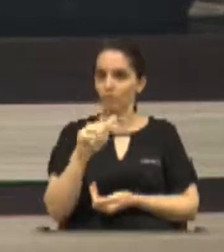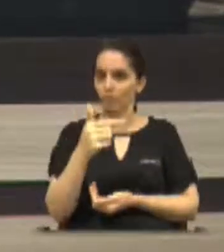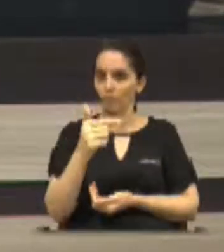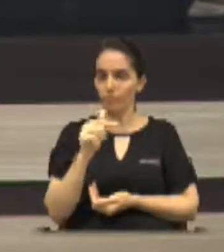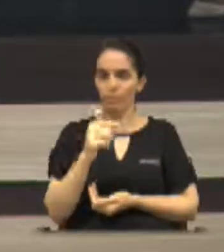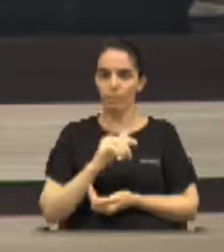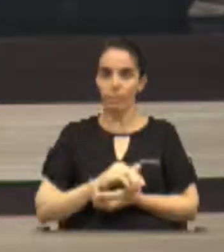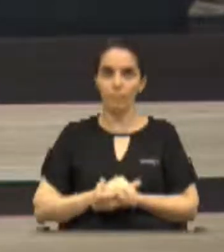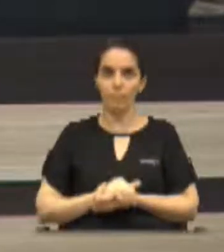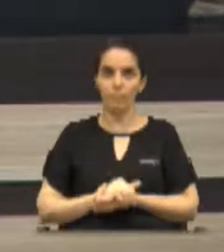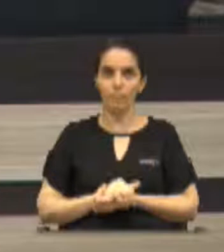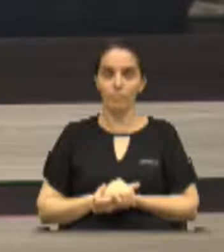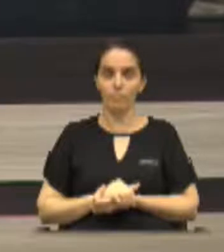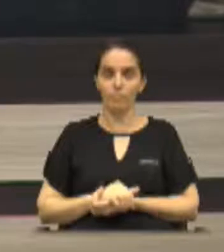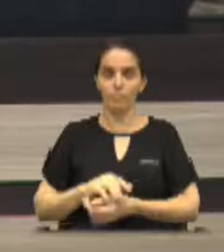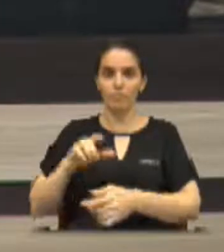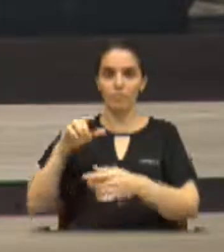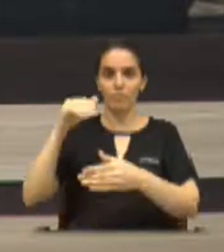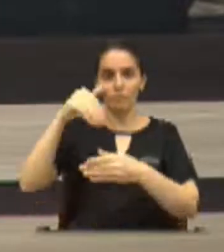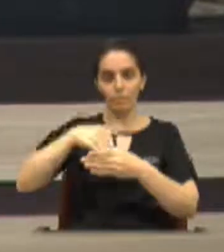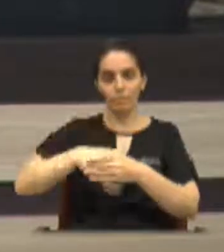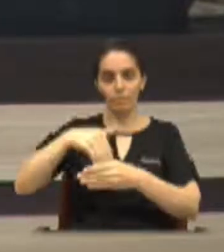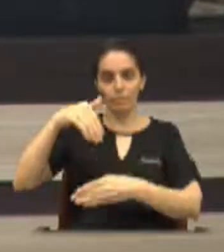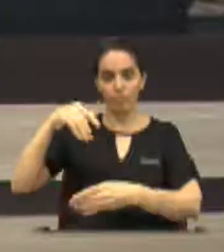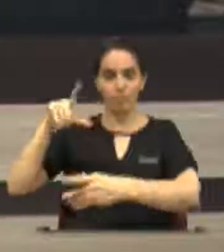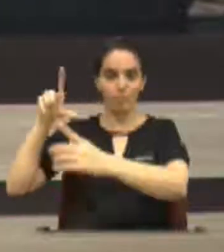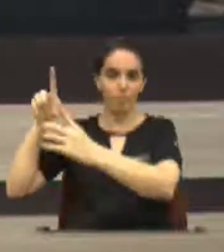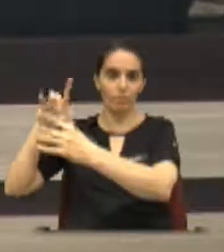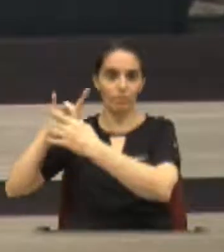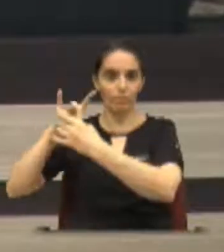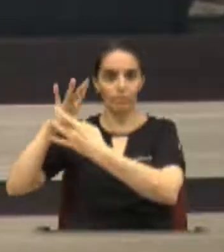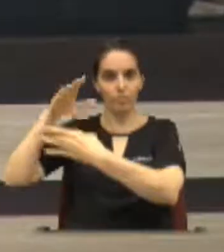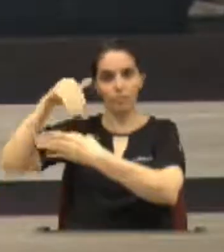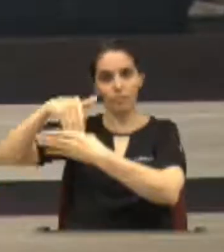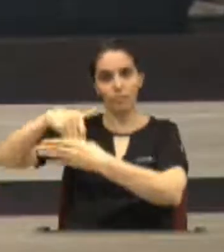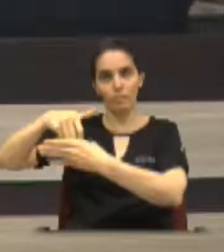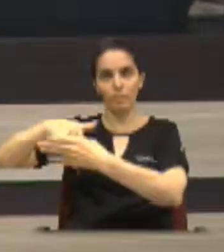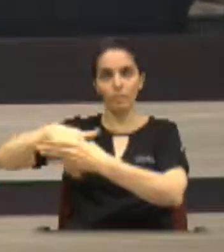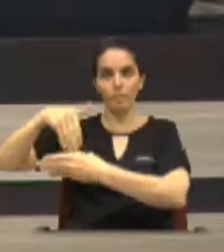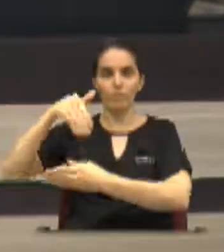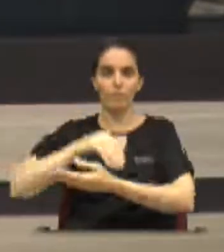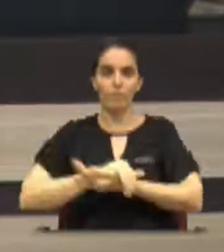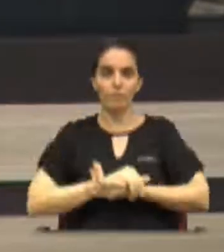Não havendo, vai à votação e o painel de votação está aberto.